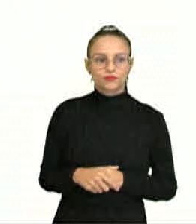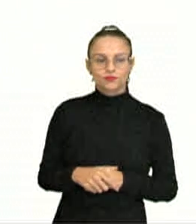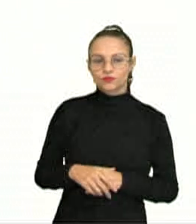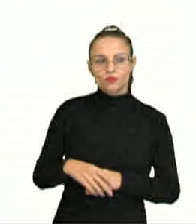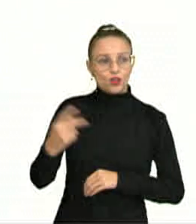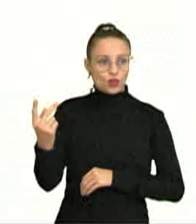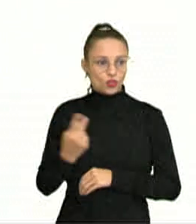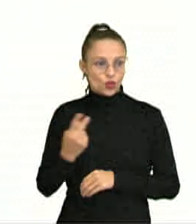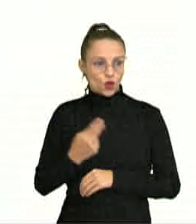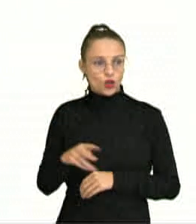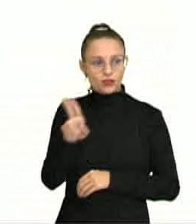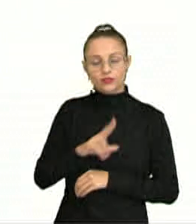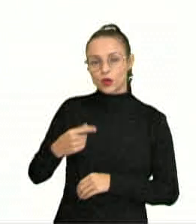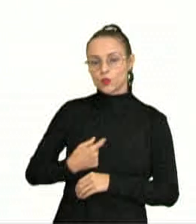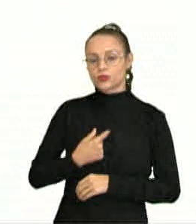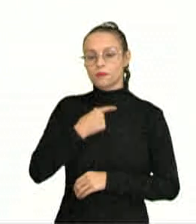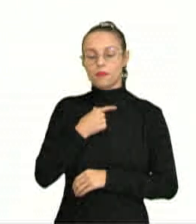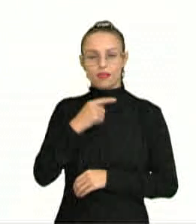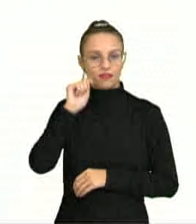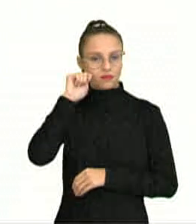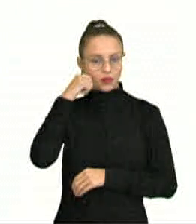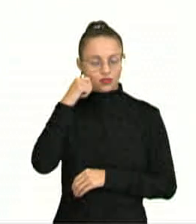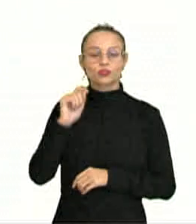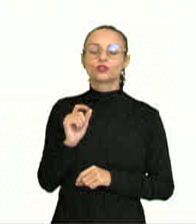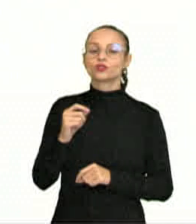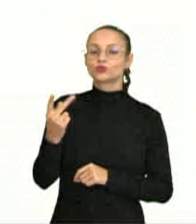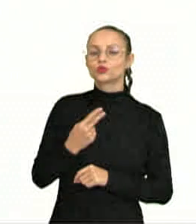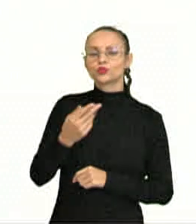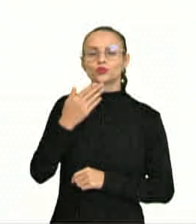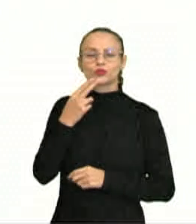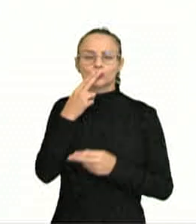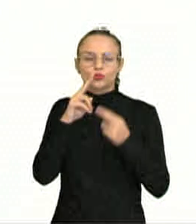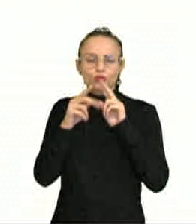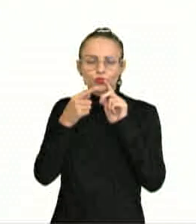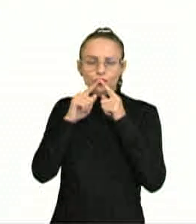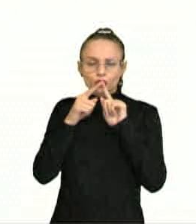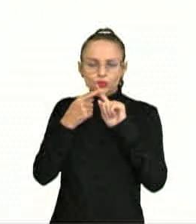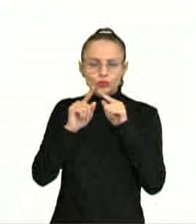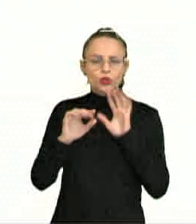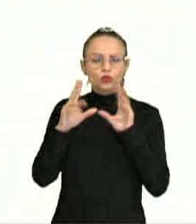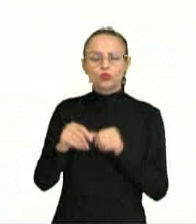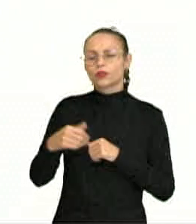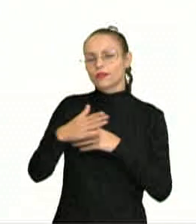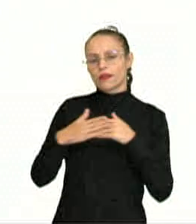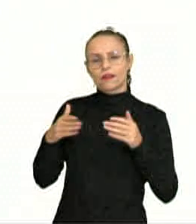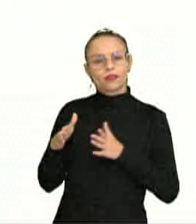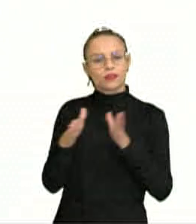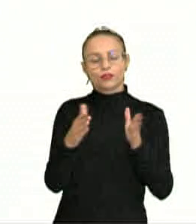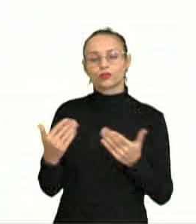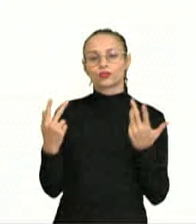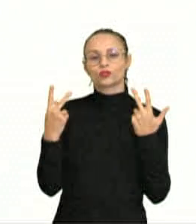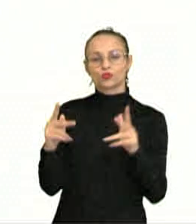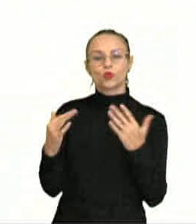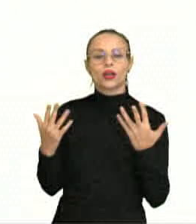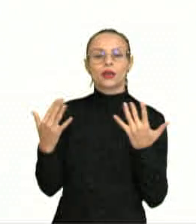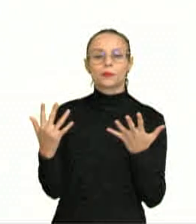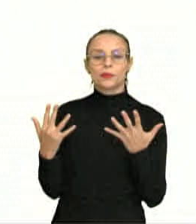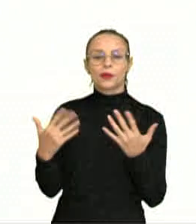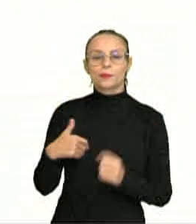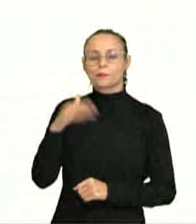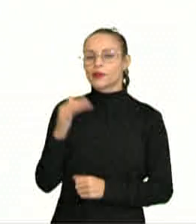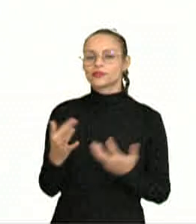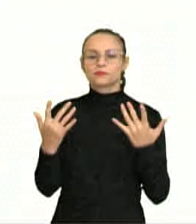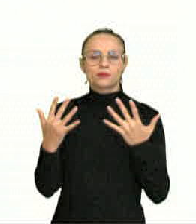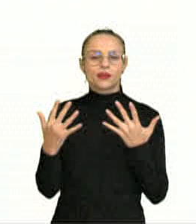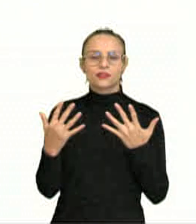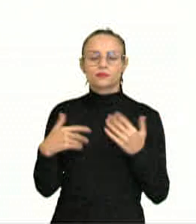ties. Minhas juras são mais juras, meus caminhos mais carinhosos, tuas mãos são mais